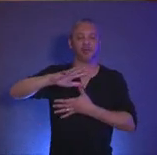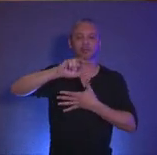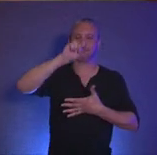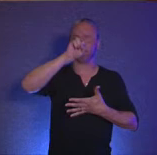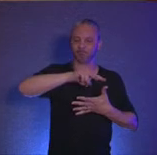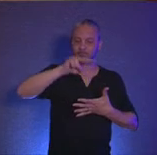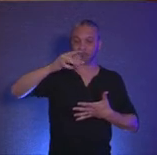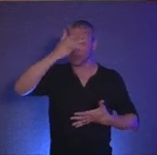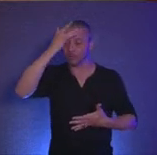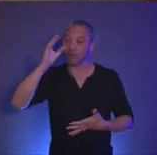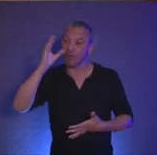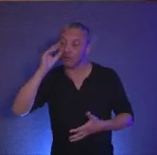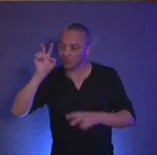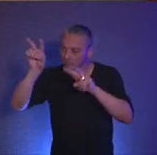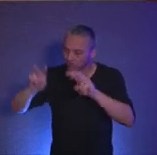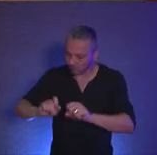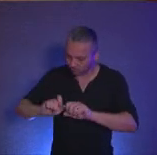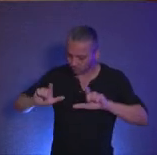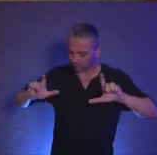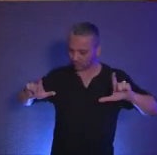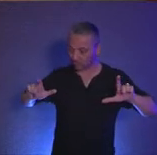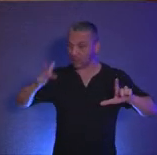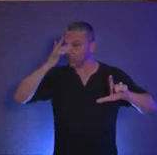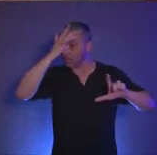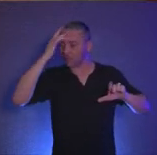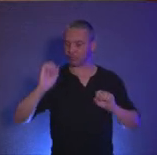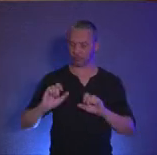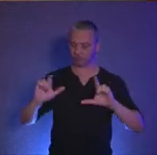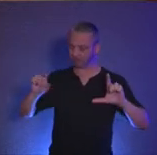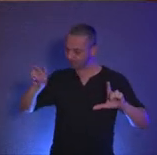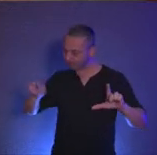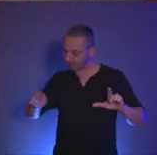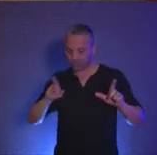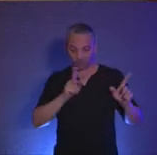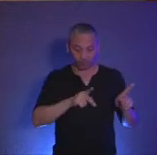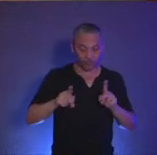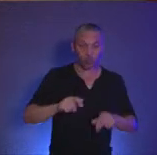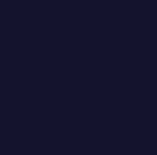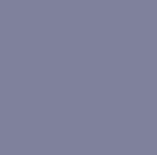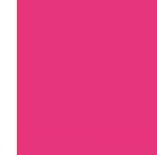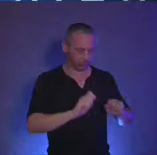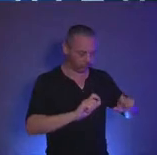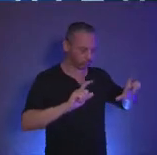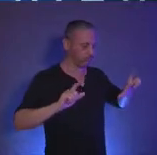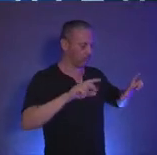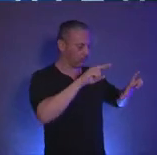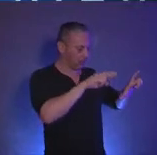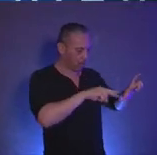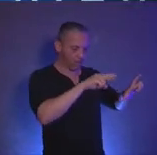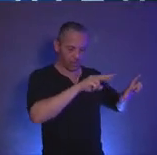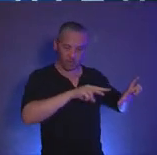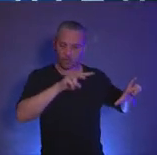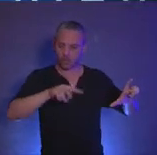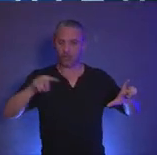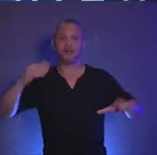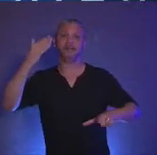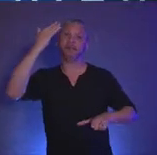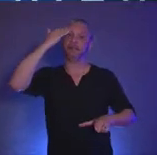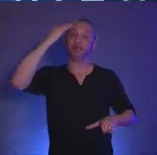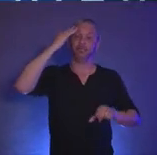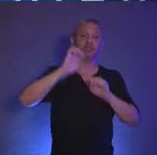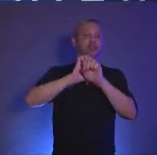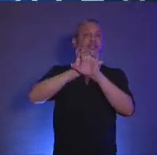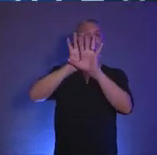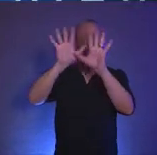fosse interessante para jornalistas, mas também para pessoas comuns, professores, estudantes, jornalistas locais,